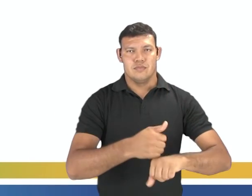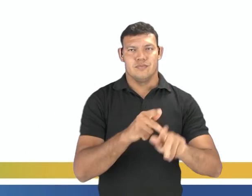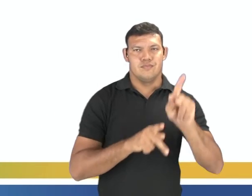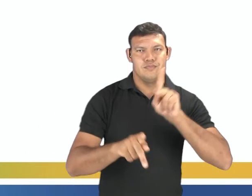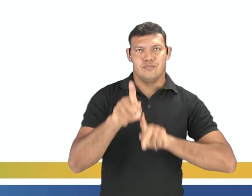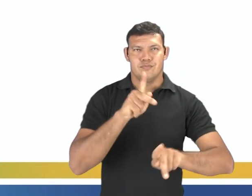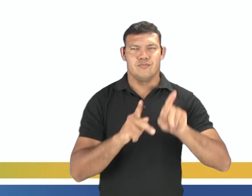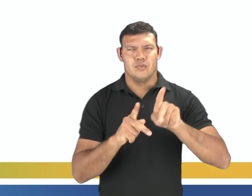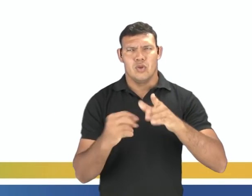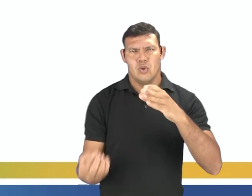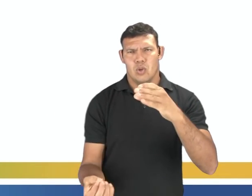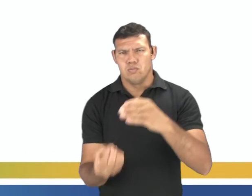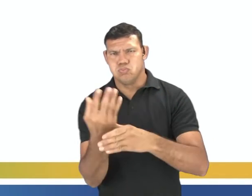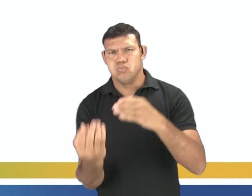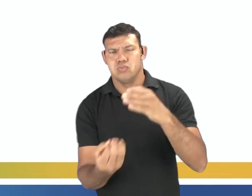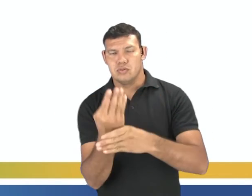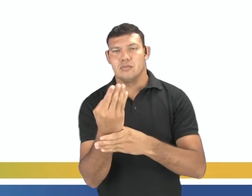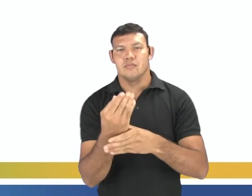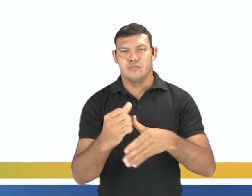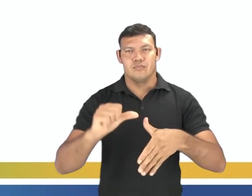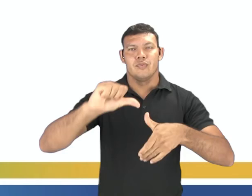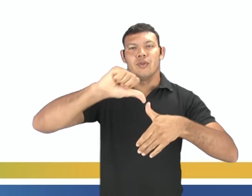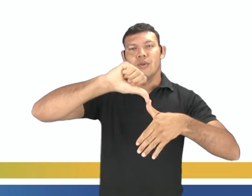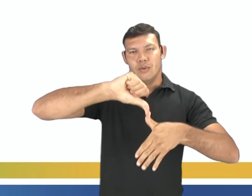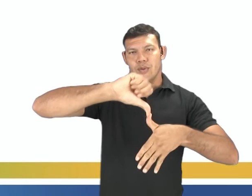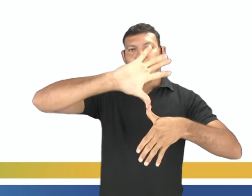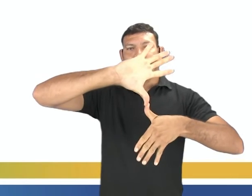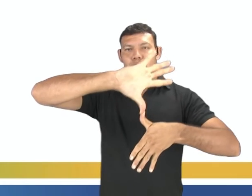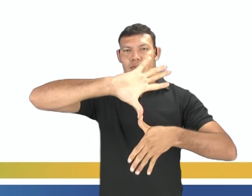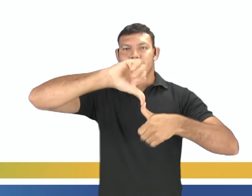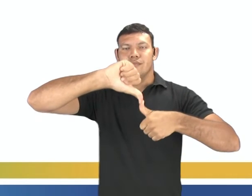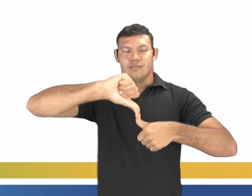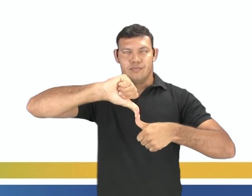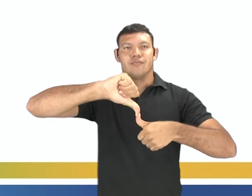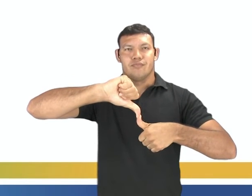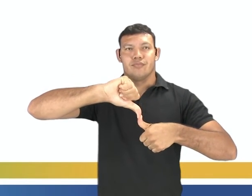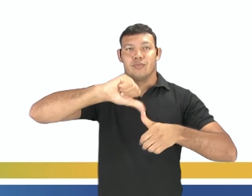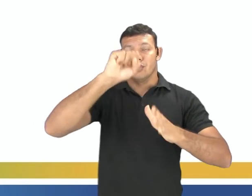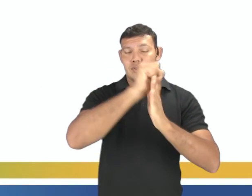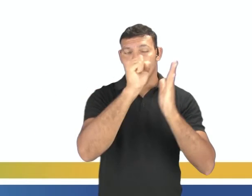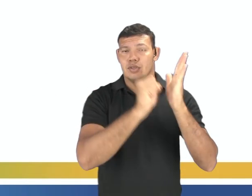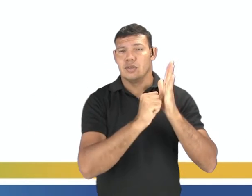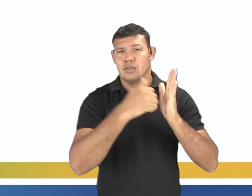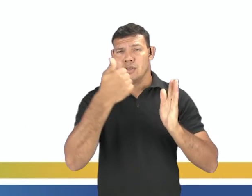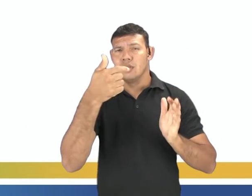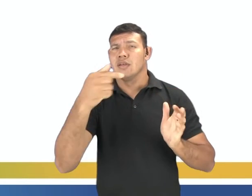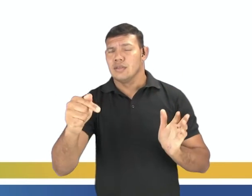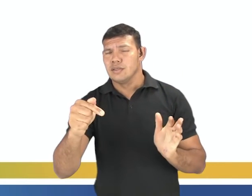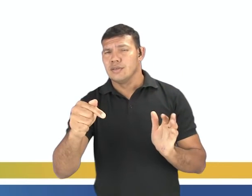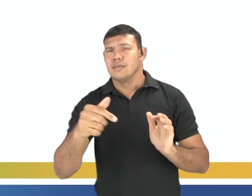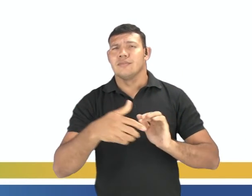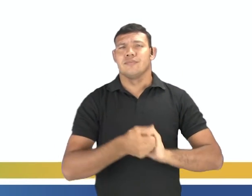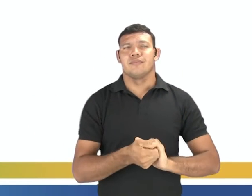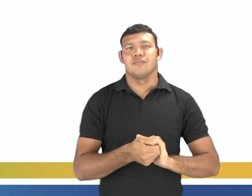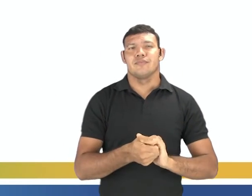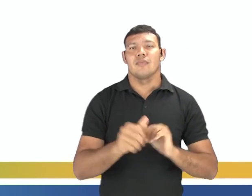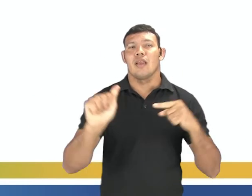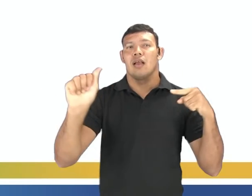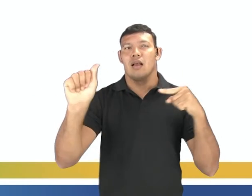povoamento implantadas no continente americano a partir do século XVII. Veja bem, século XVII. Letra